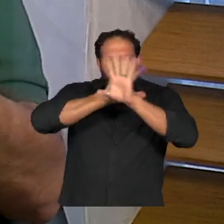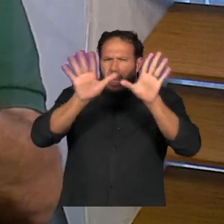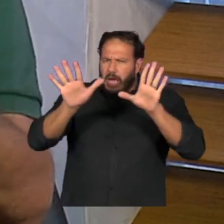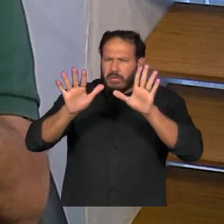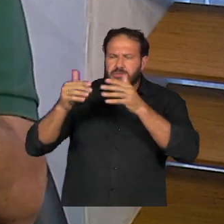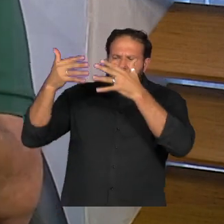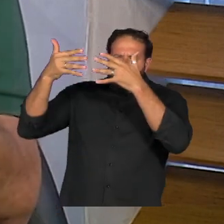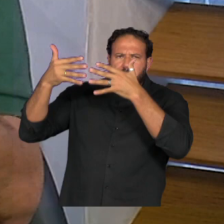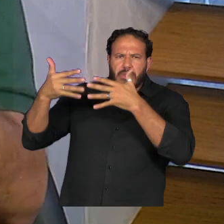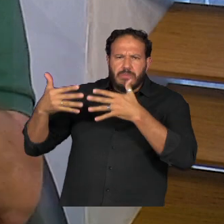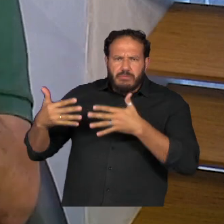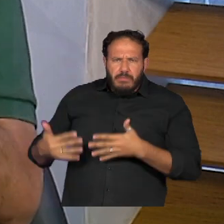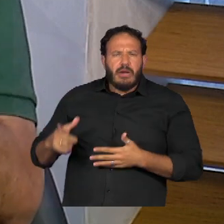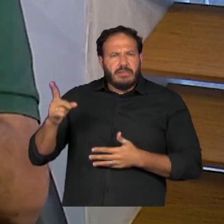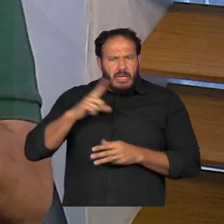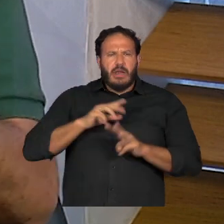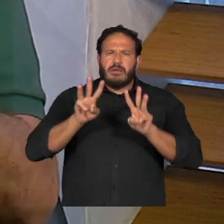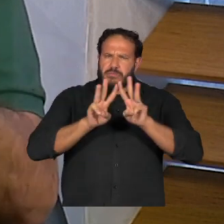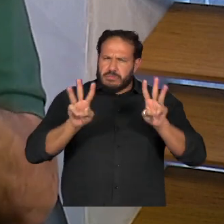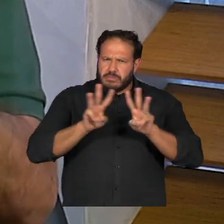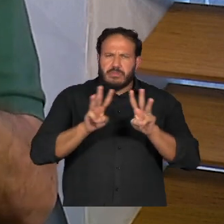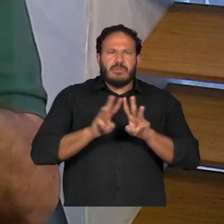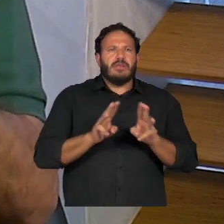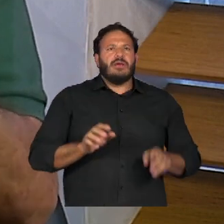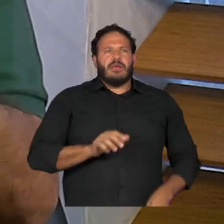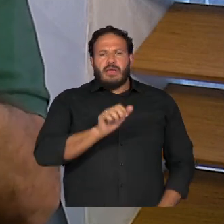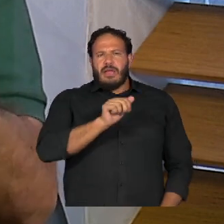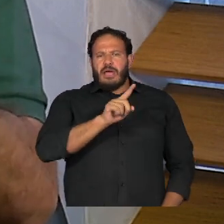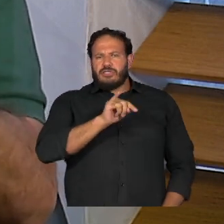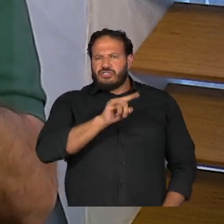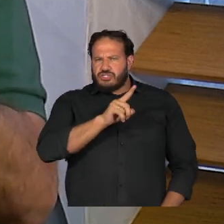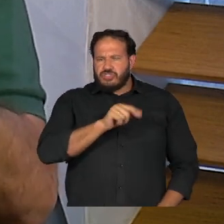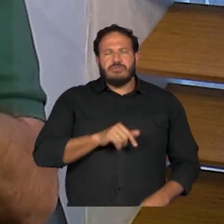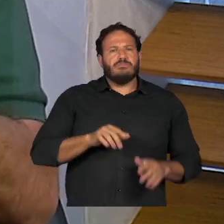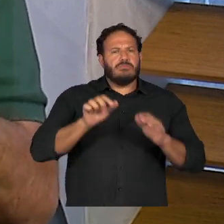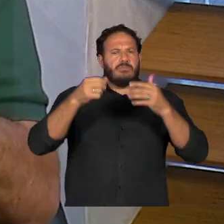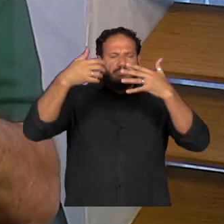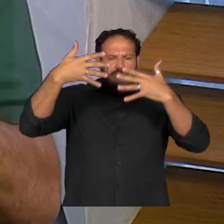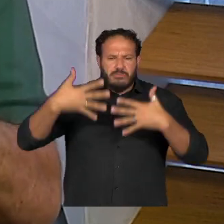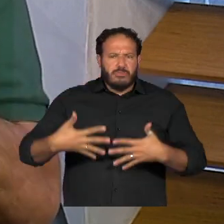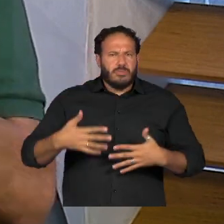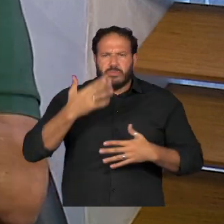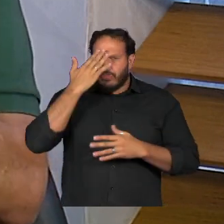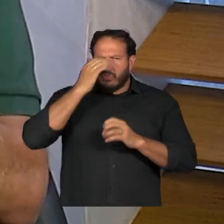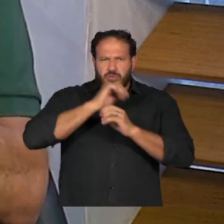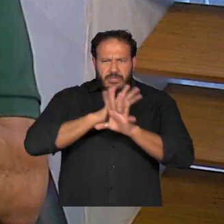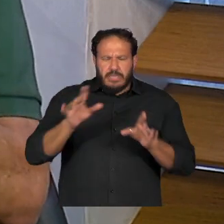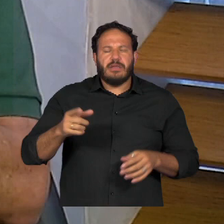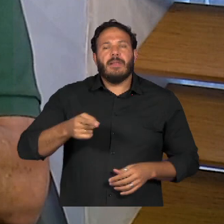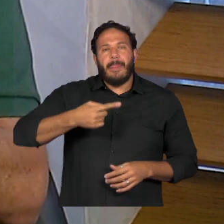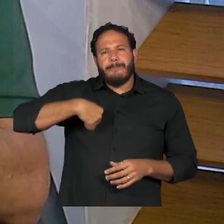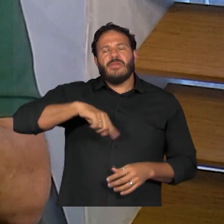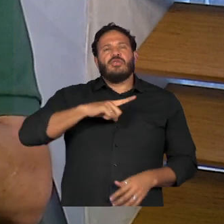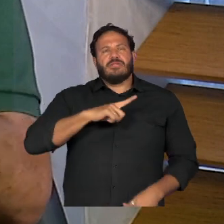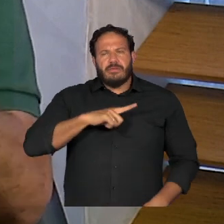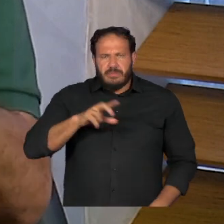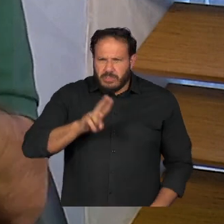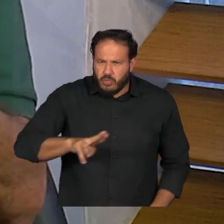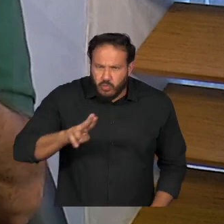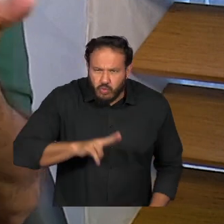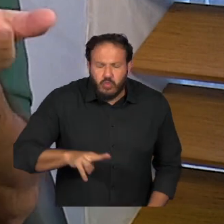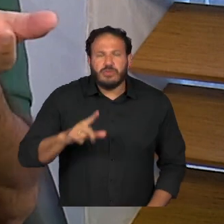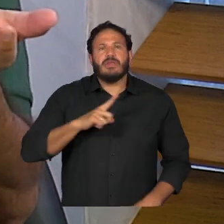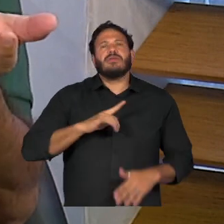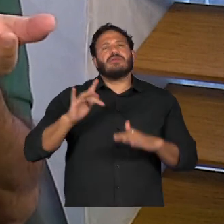site que é a ad.org.br né Nós temos usamos bastante as redes